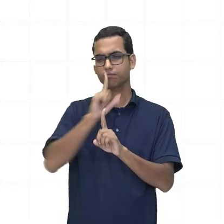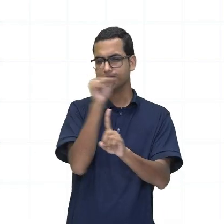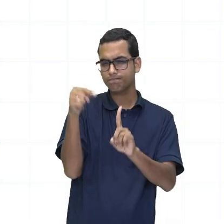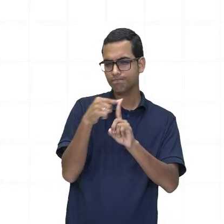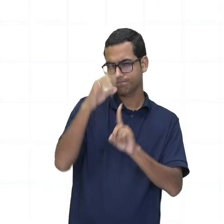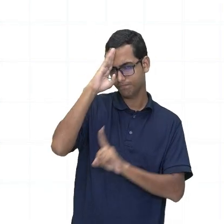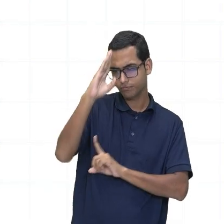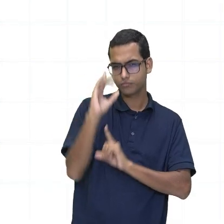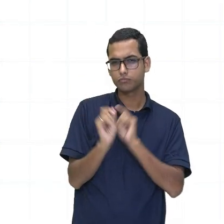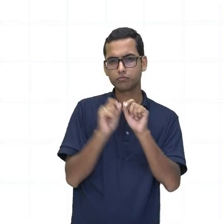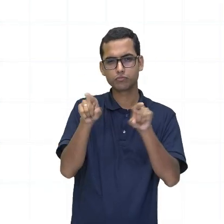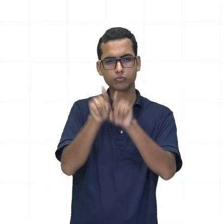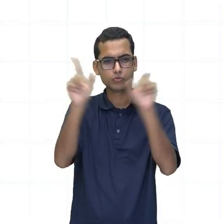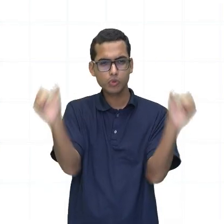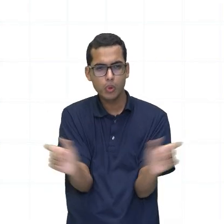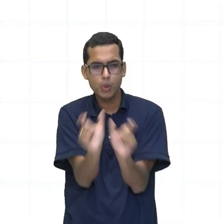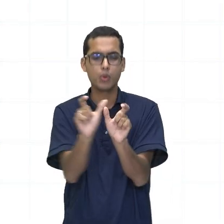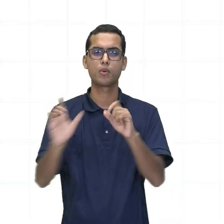o